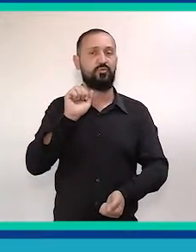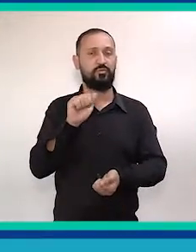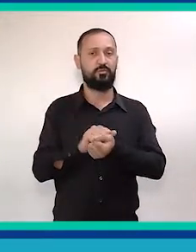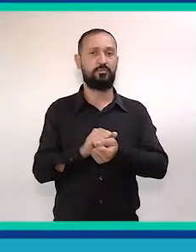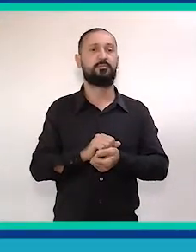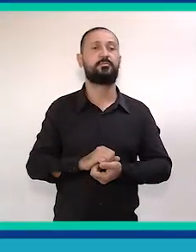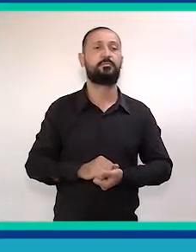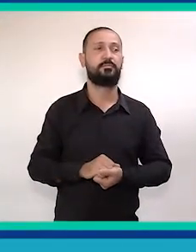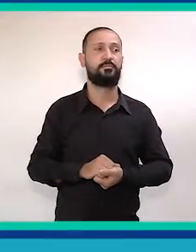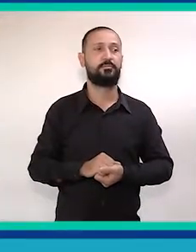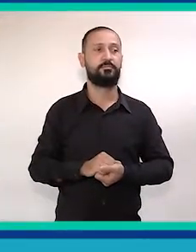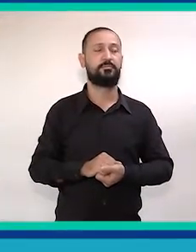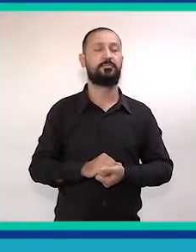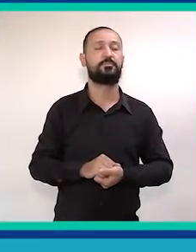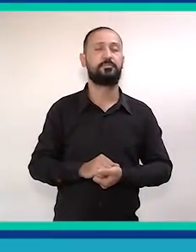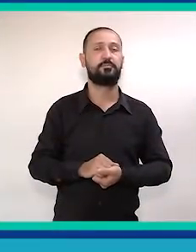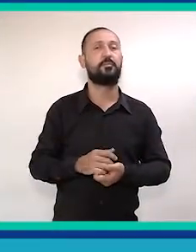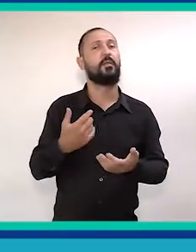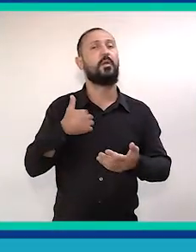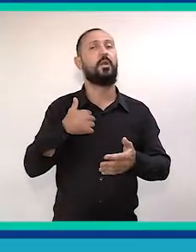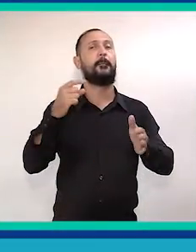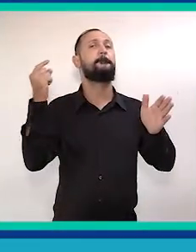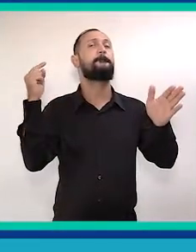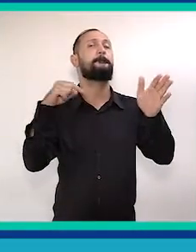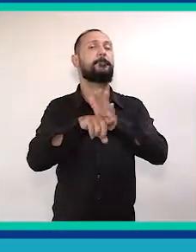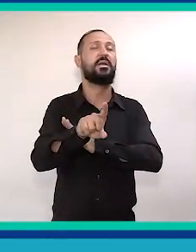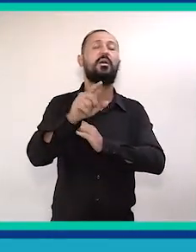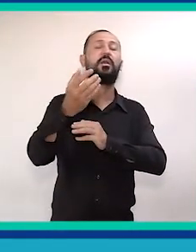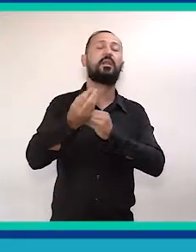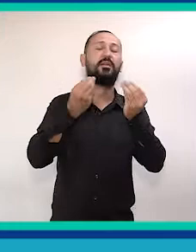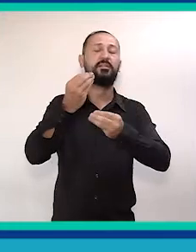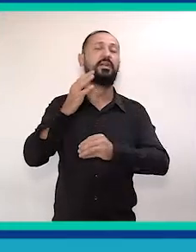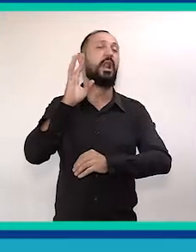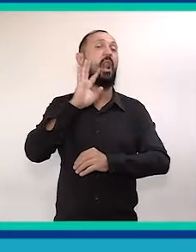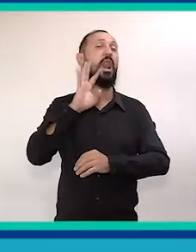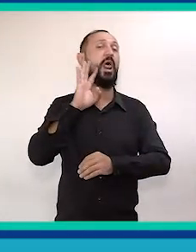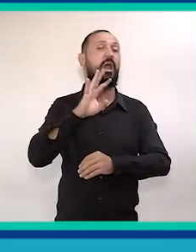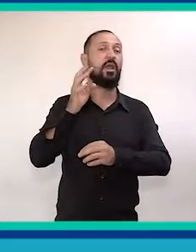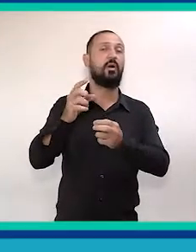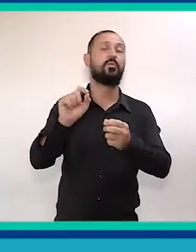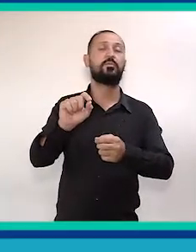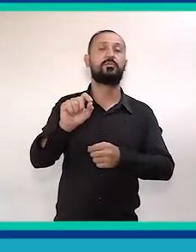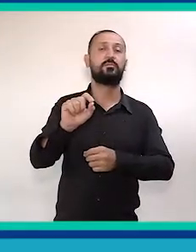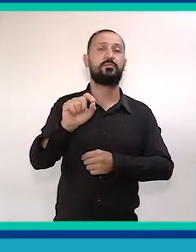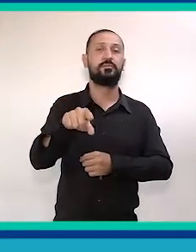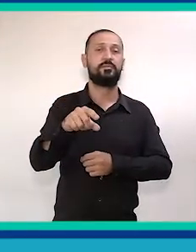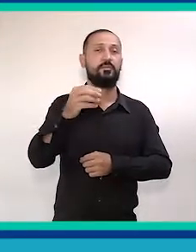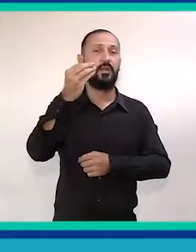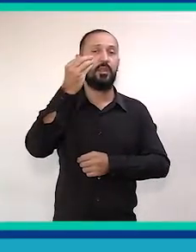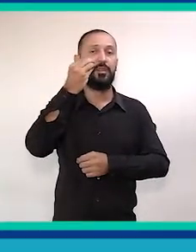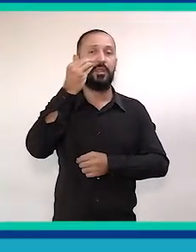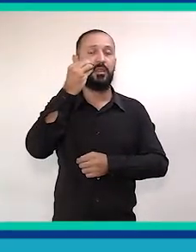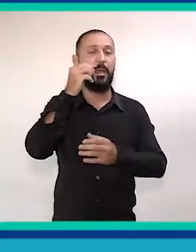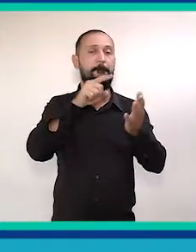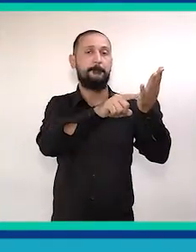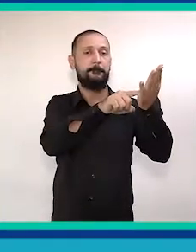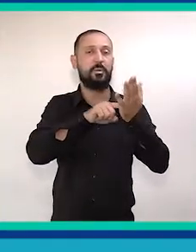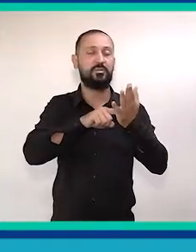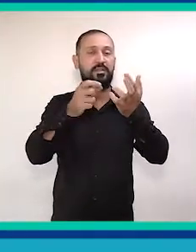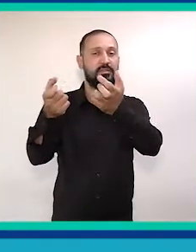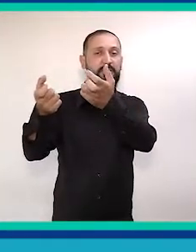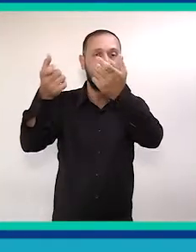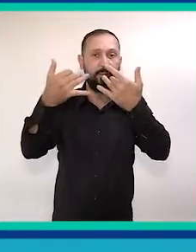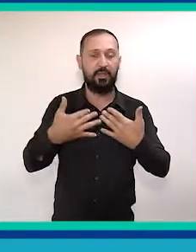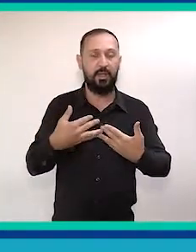última resposta dele com a gente. Bom, Breno, agora a pergunta que eu acho que deve ser muito legal, que você vai